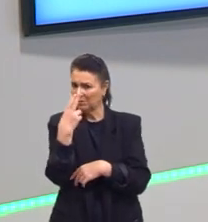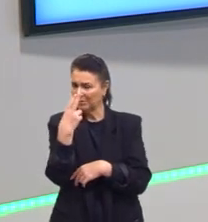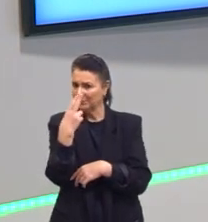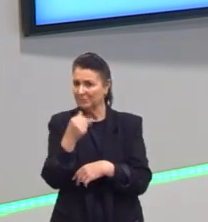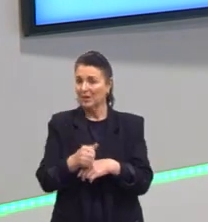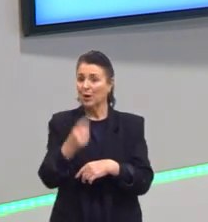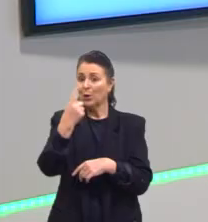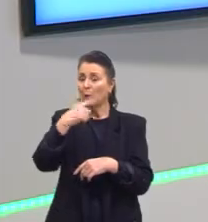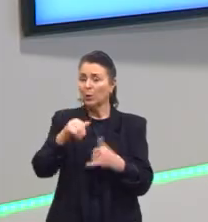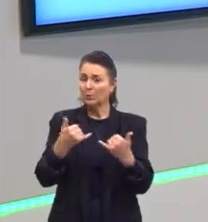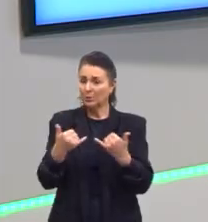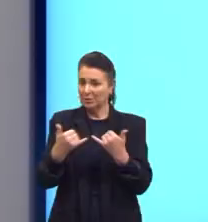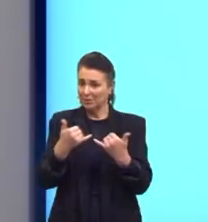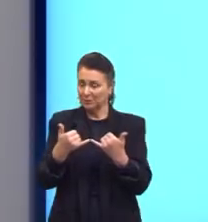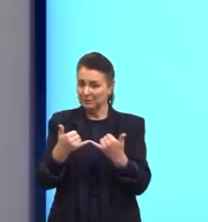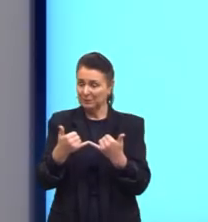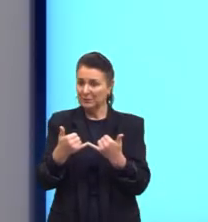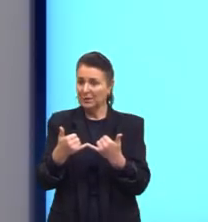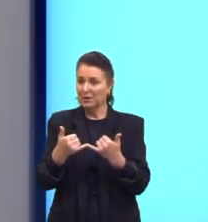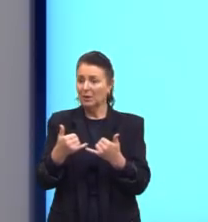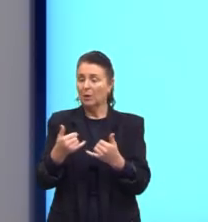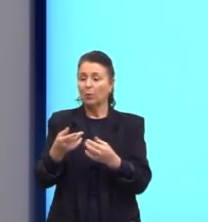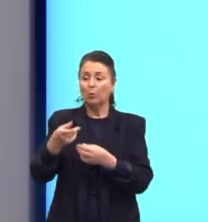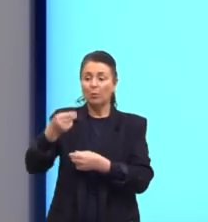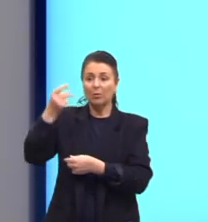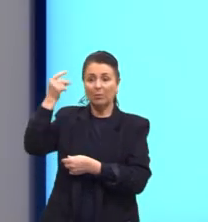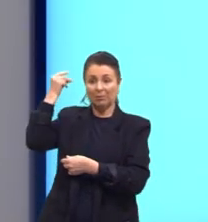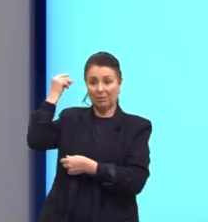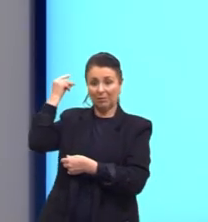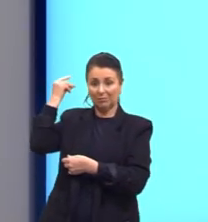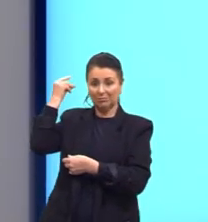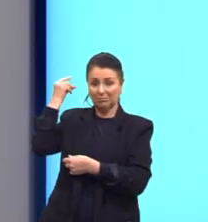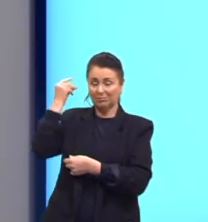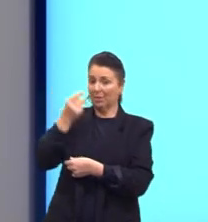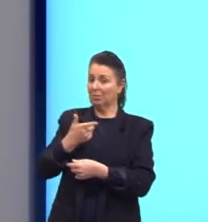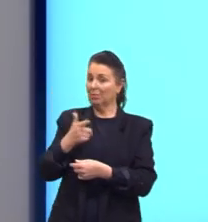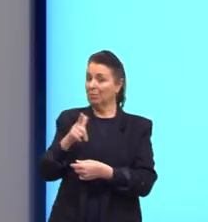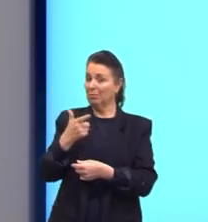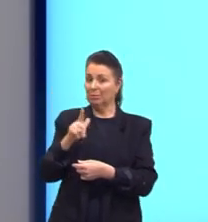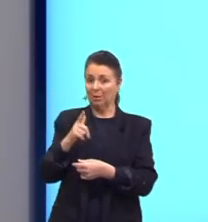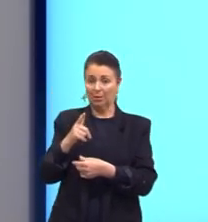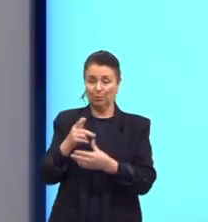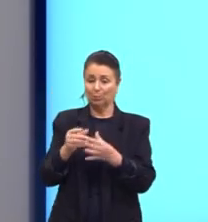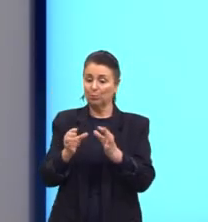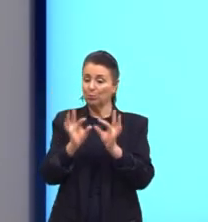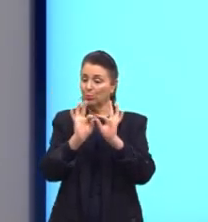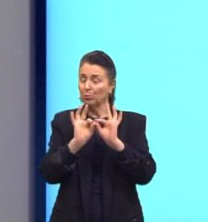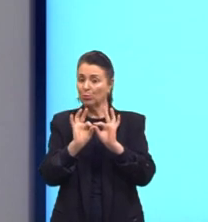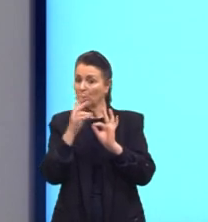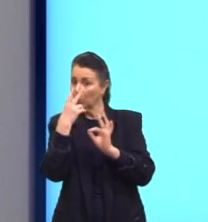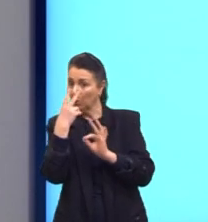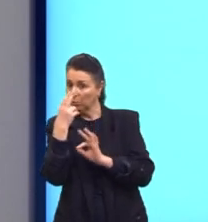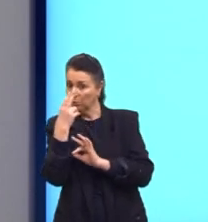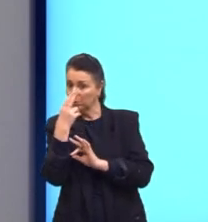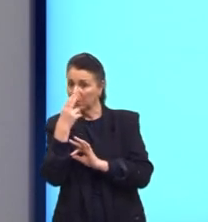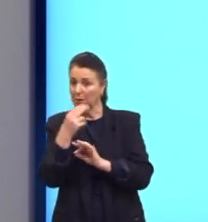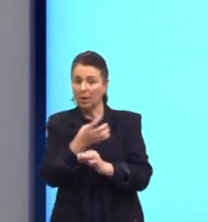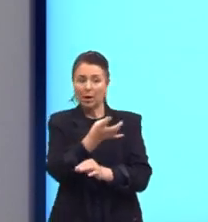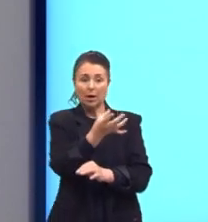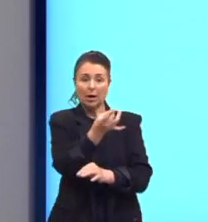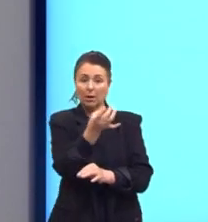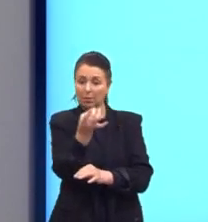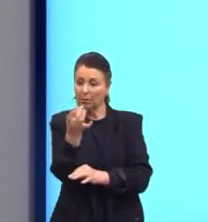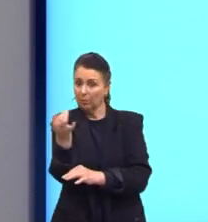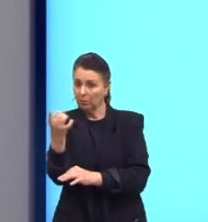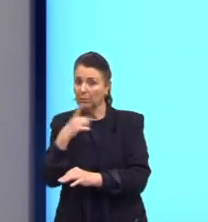aqui outro exemplo né um ancestral então não tem um ancestral comum a que cada um tem um